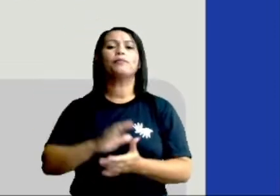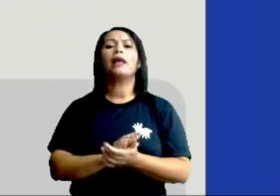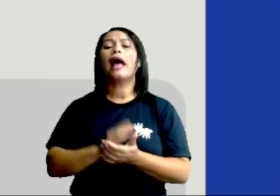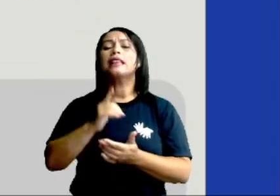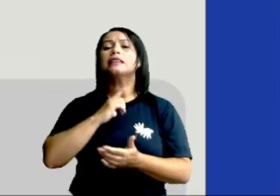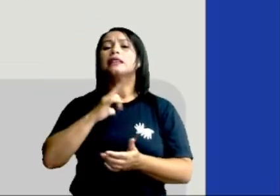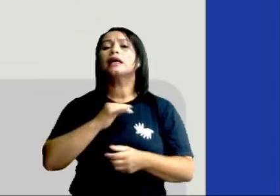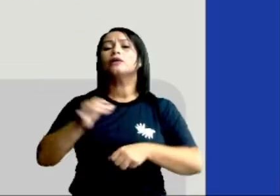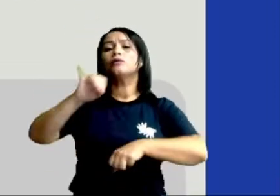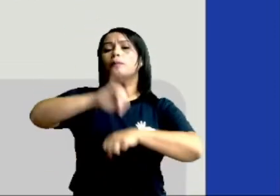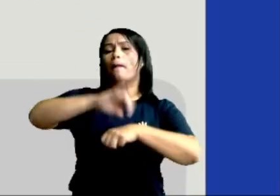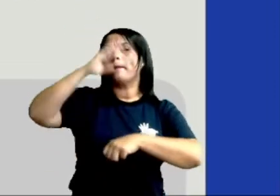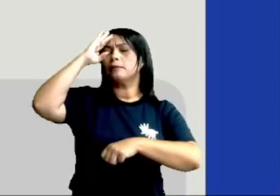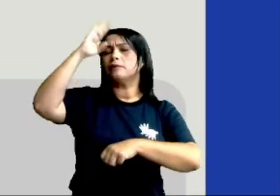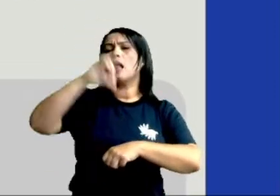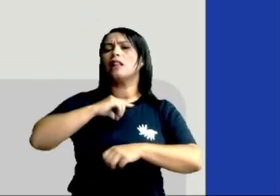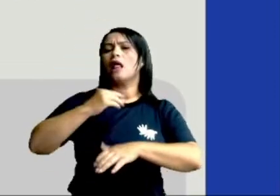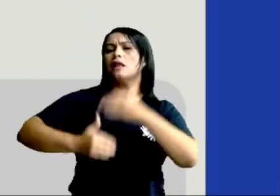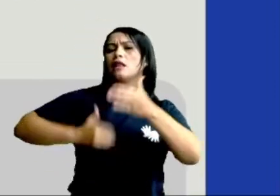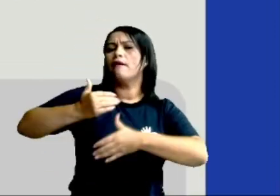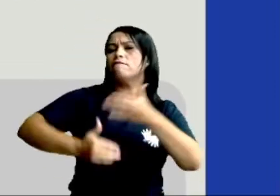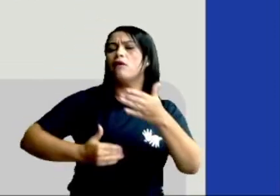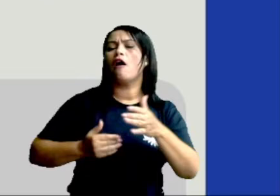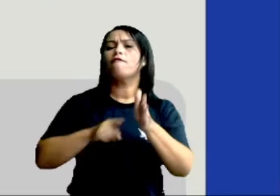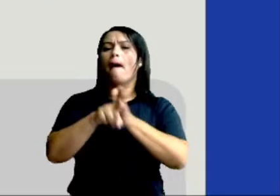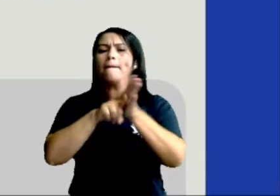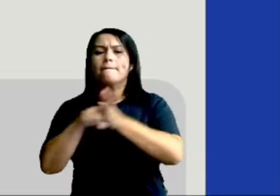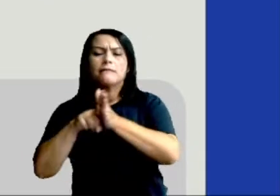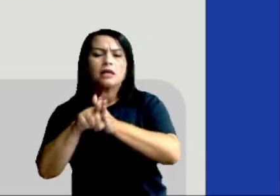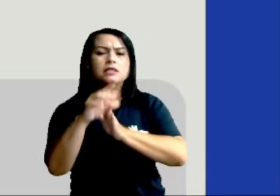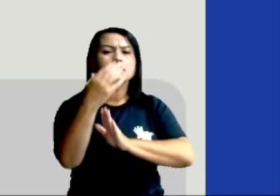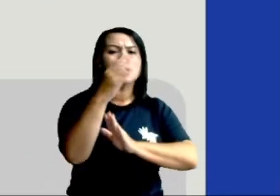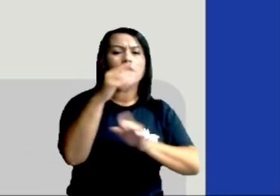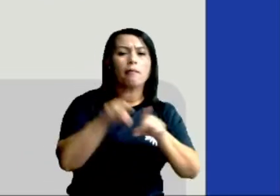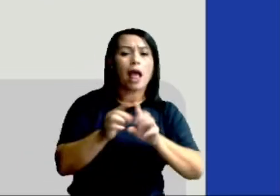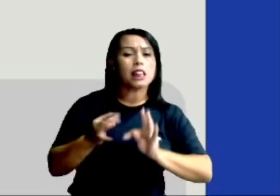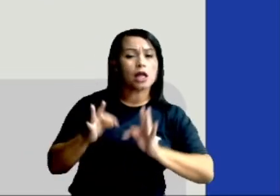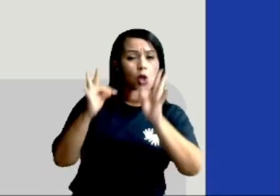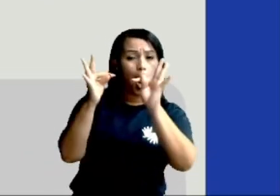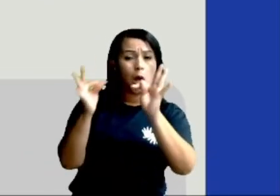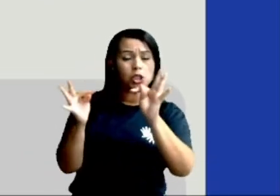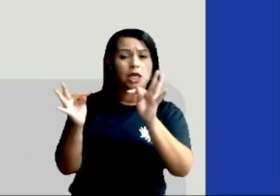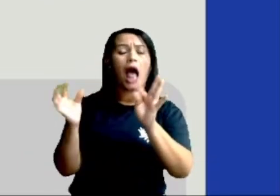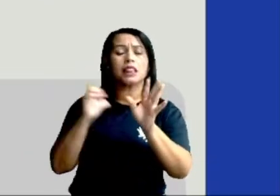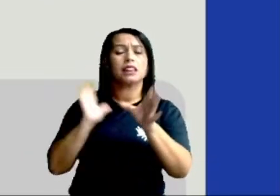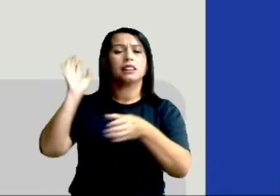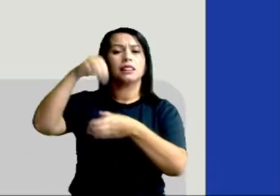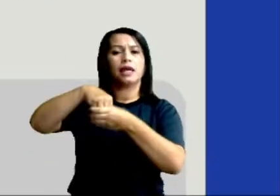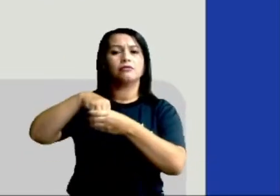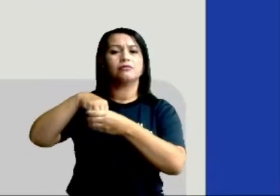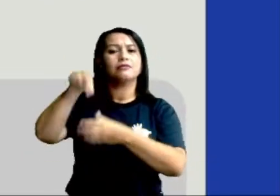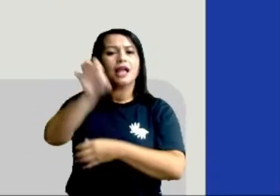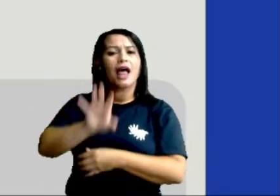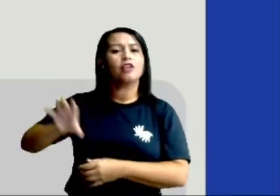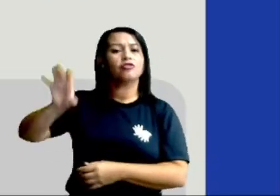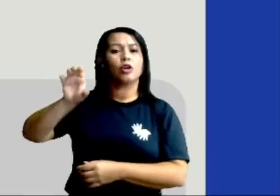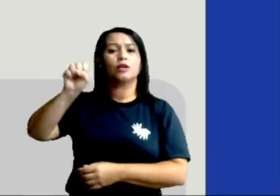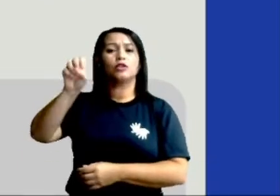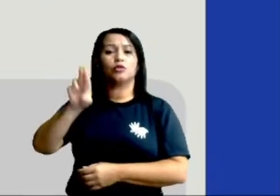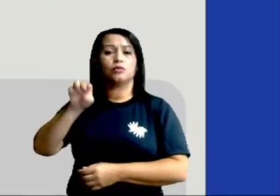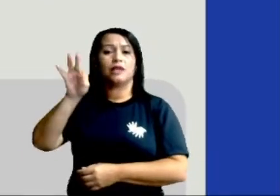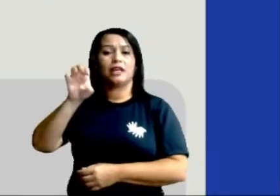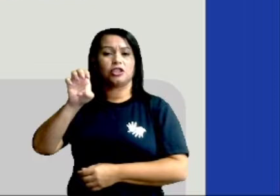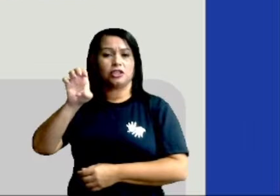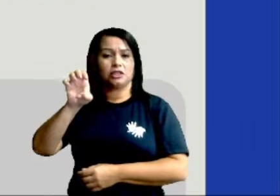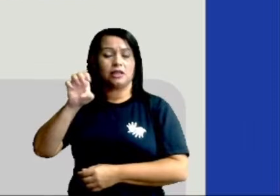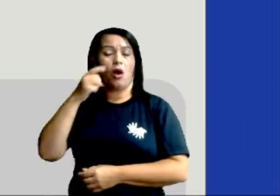principais centros que desenvolvem pesquisa científica e tecnológica estão na região Sudeste. Aí eu trouxe para vocês aqui a